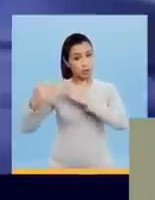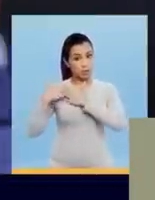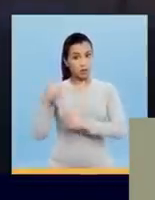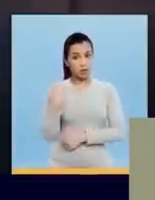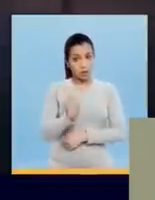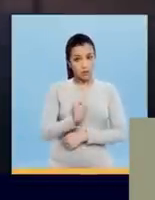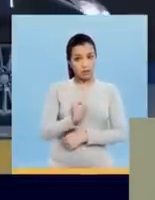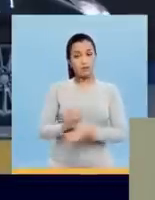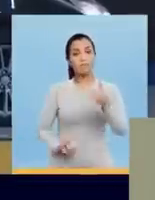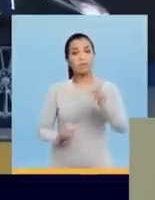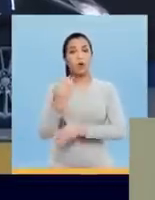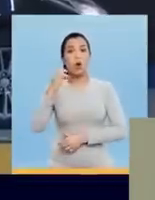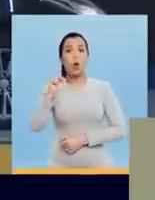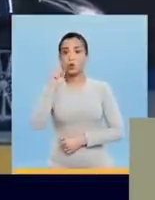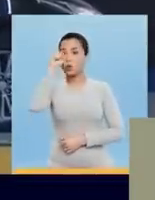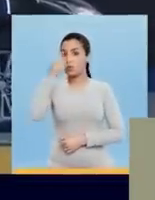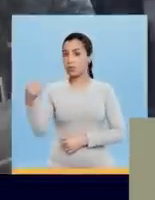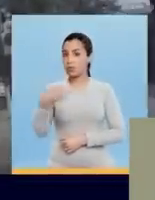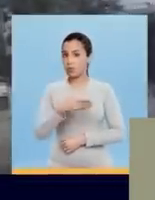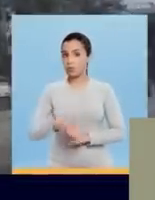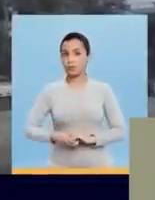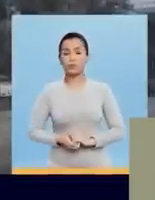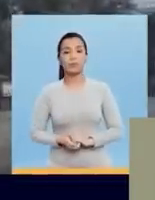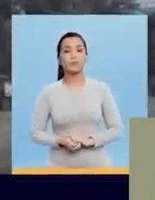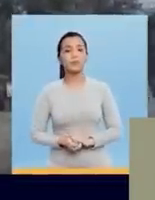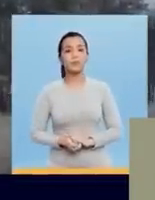nossa parte. Serão 8 novos hospitais.